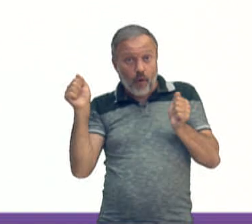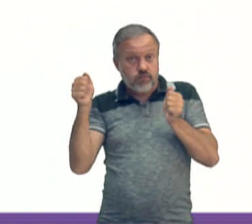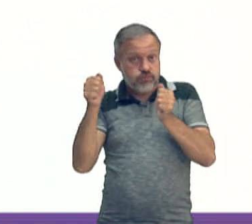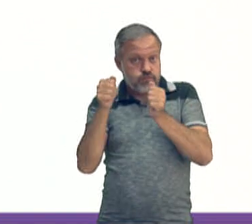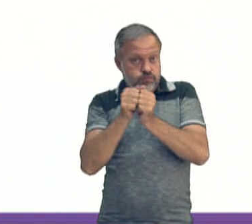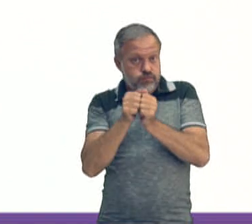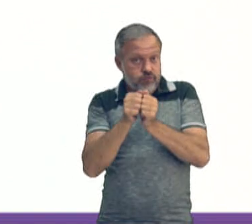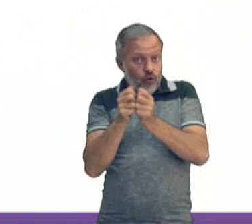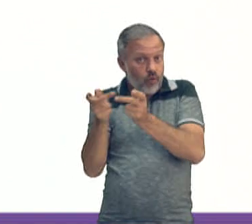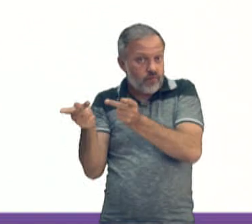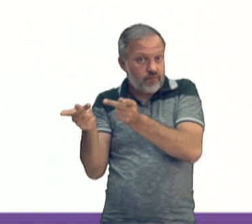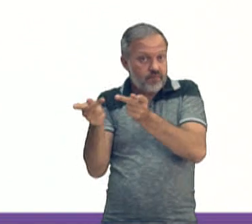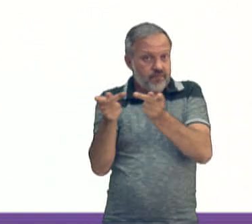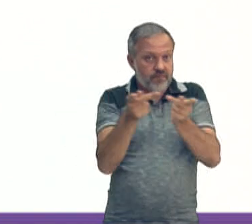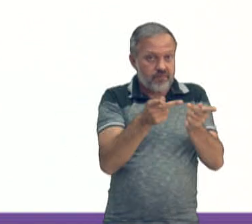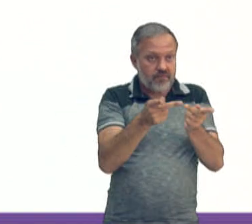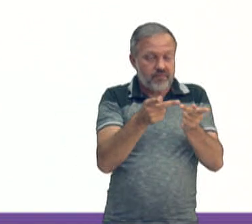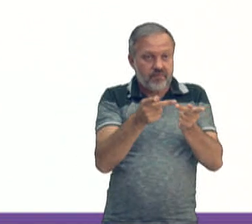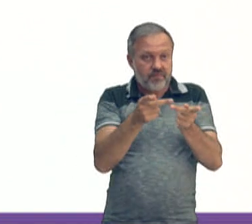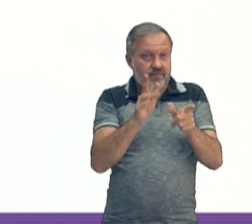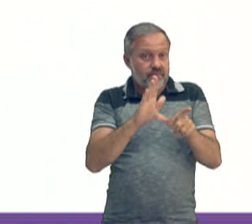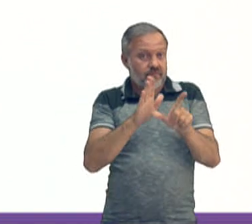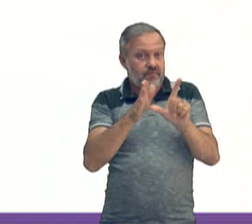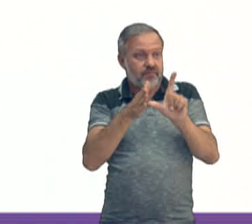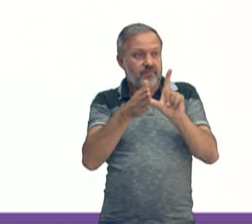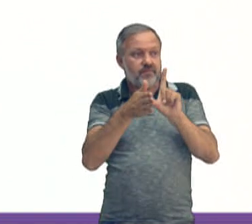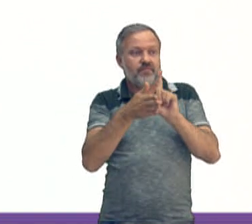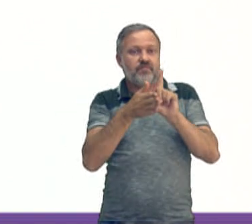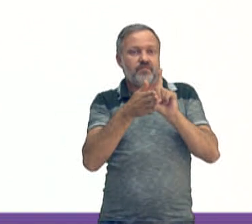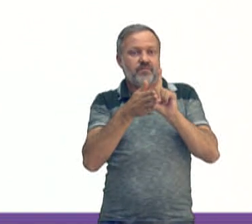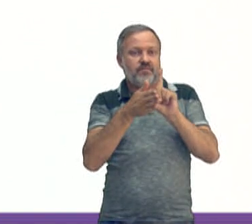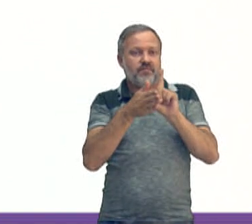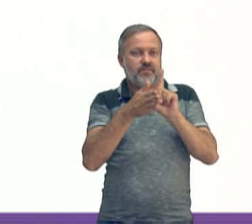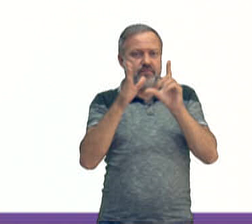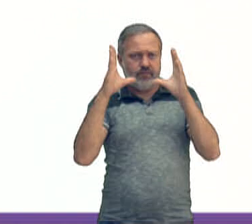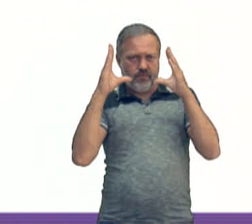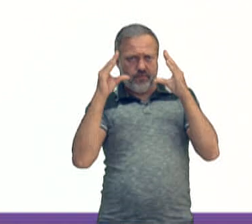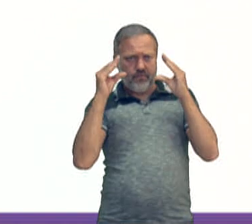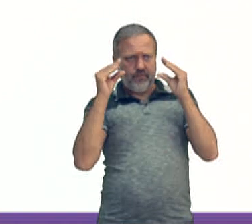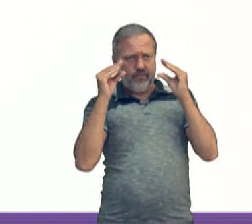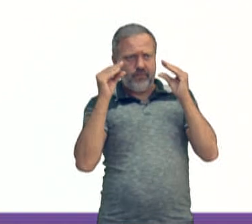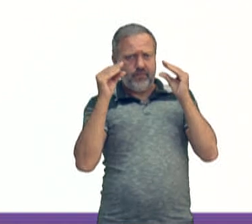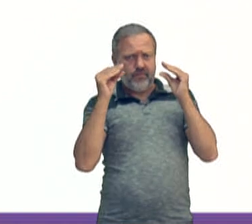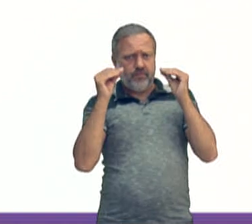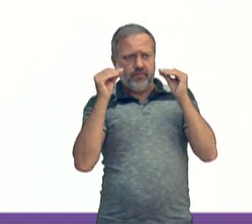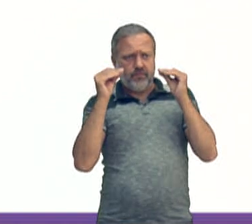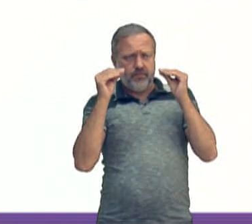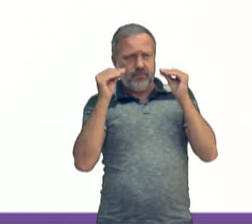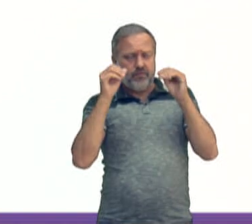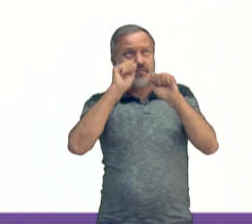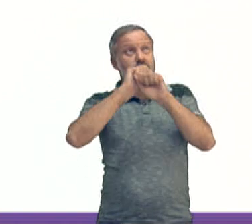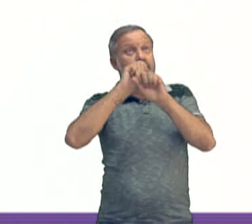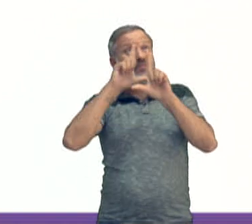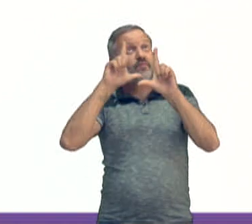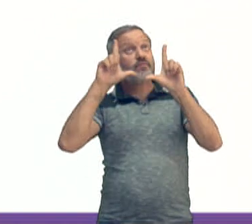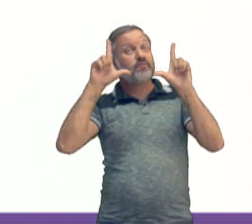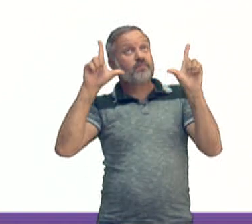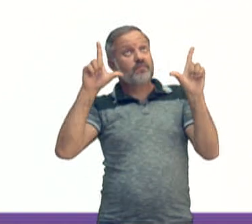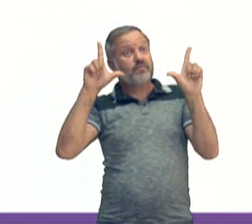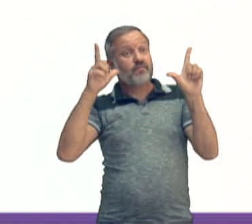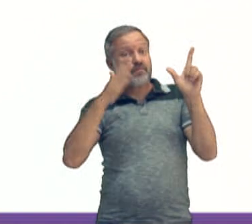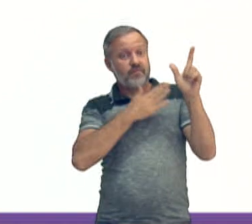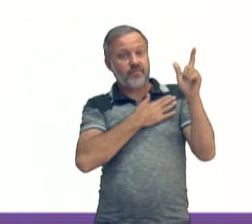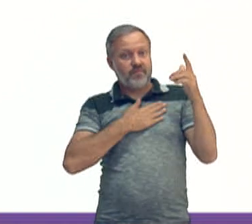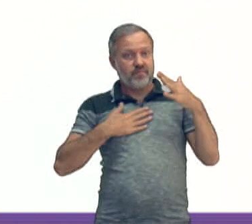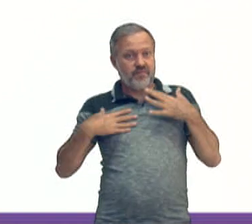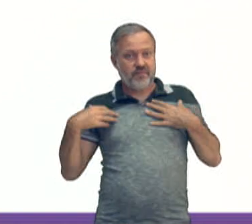guerreiros convidados, passam a noite anterior a essa luta, em claro acordado, passando no